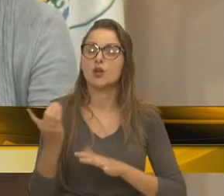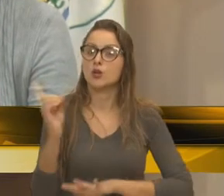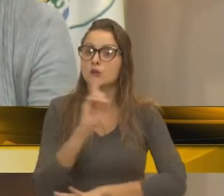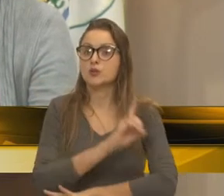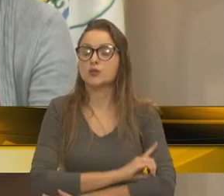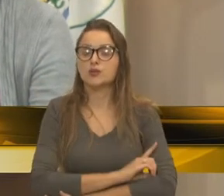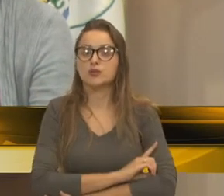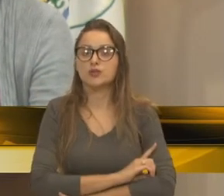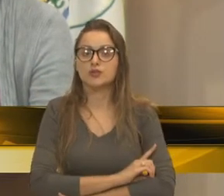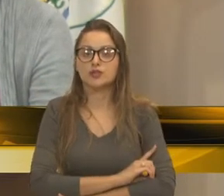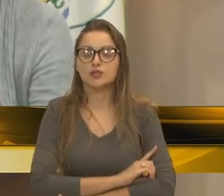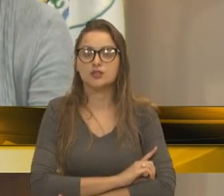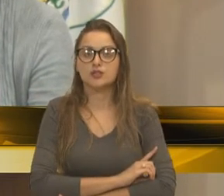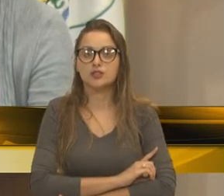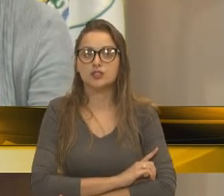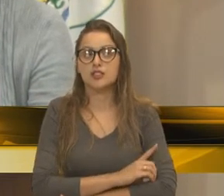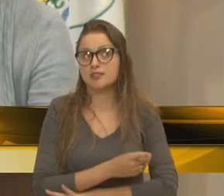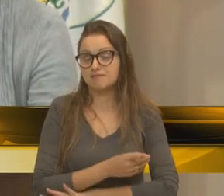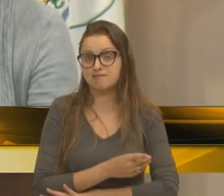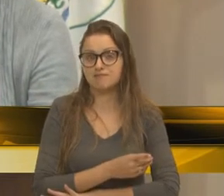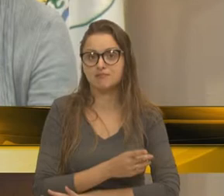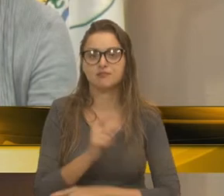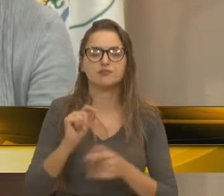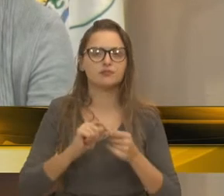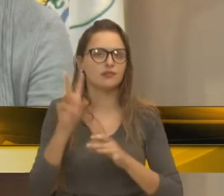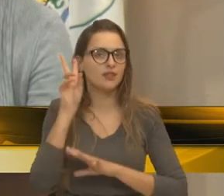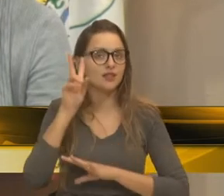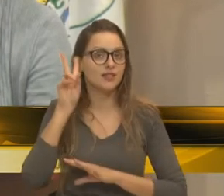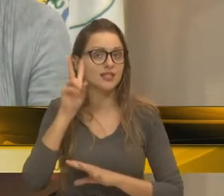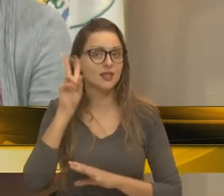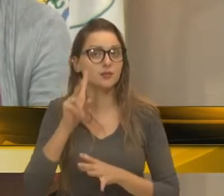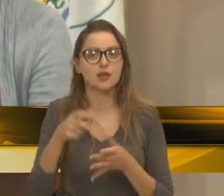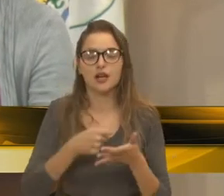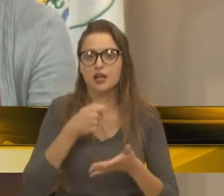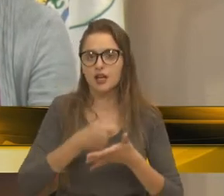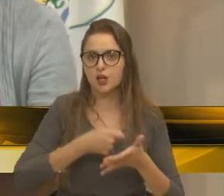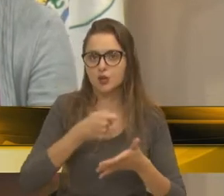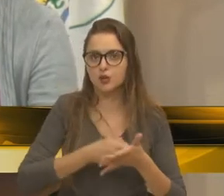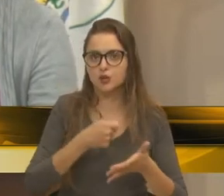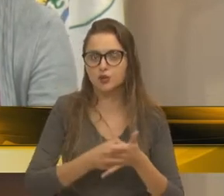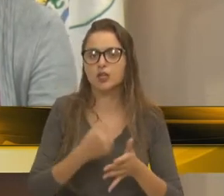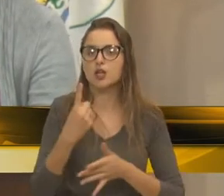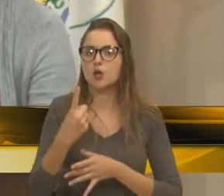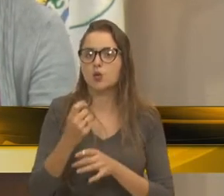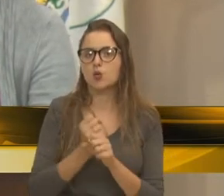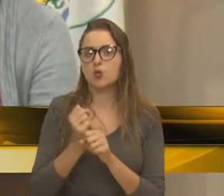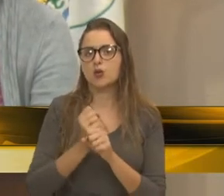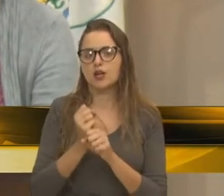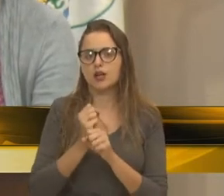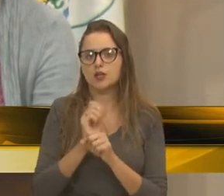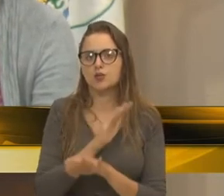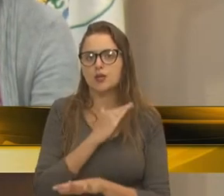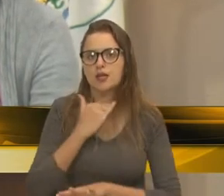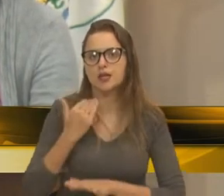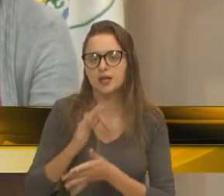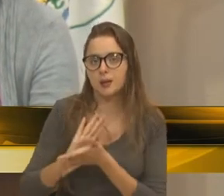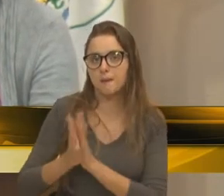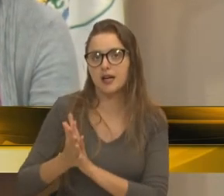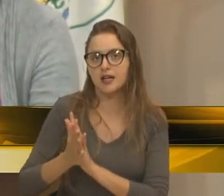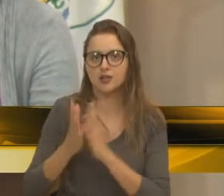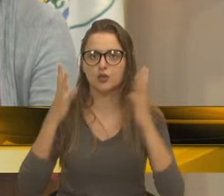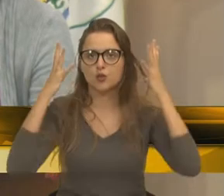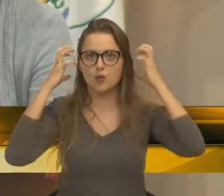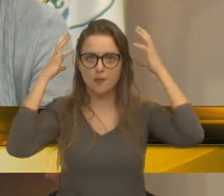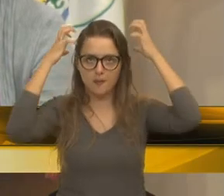data que nos remete à luta. Um ano da execução da Marielle, um